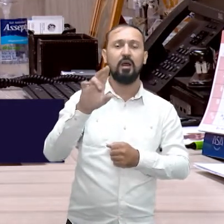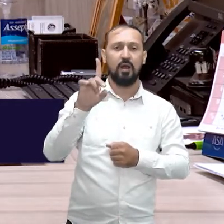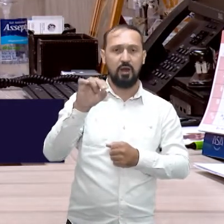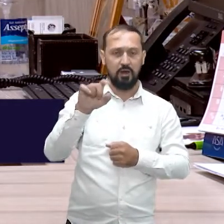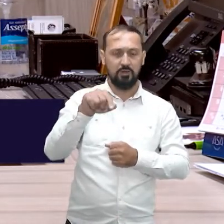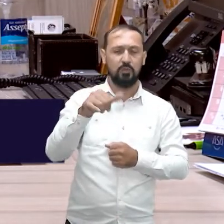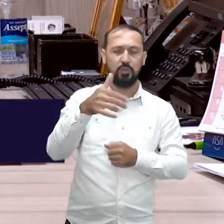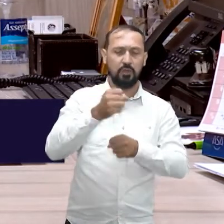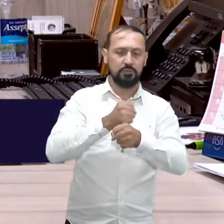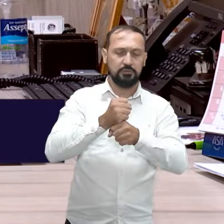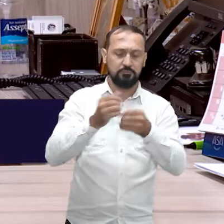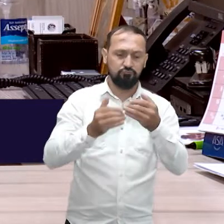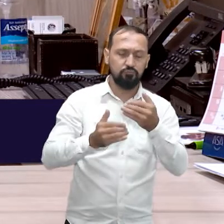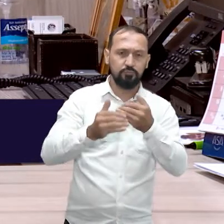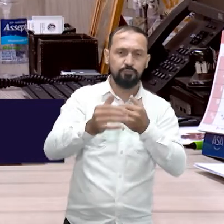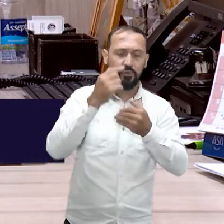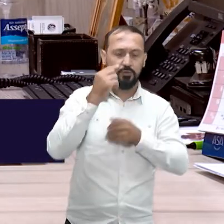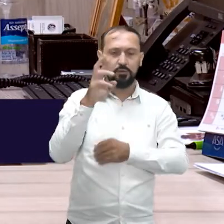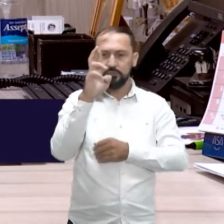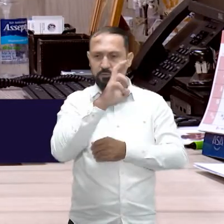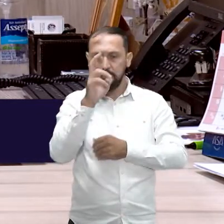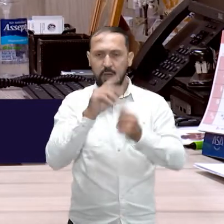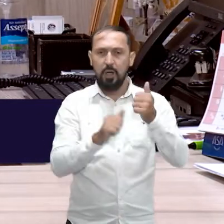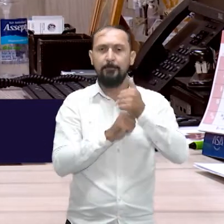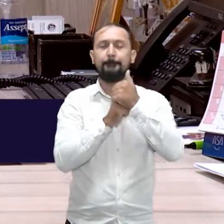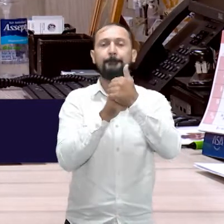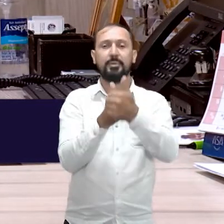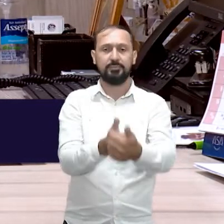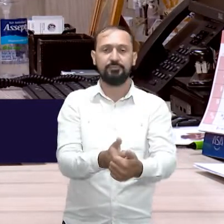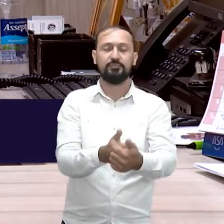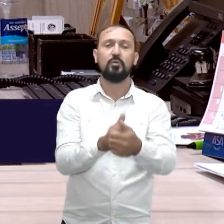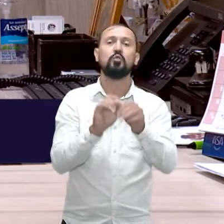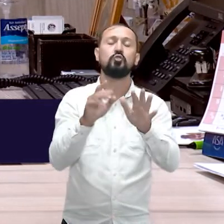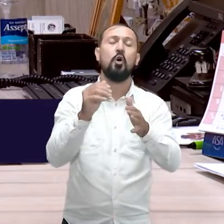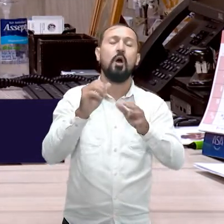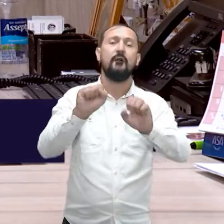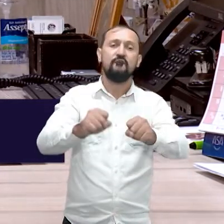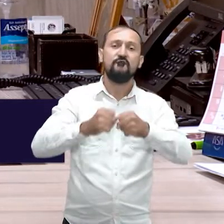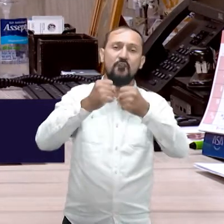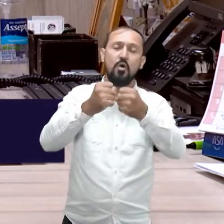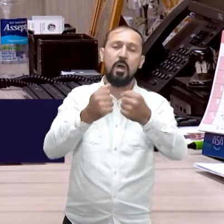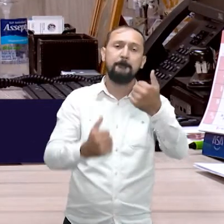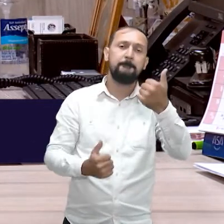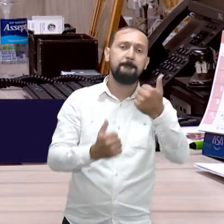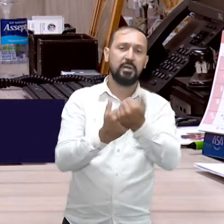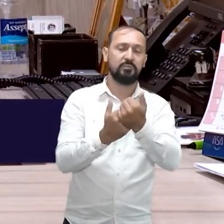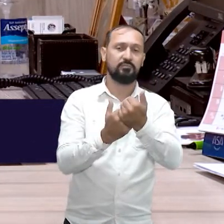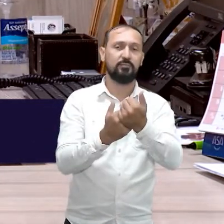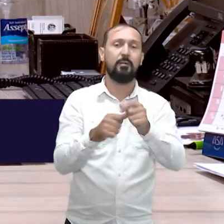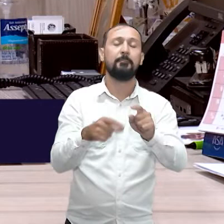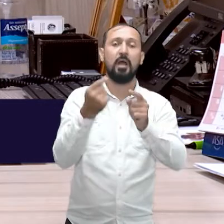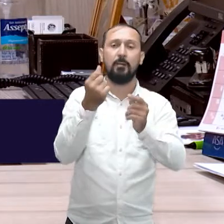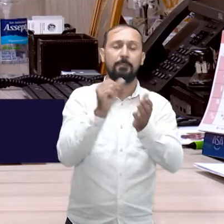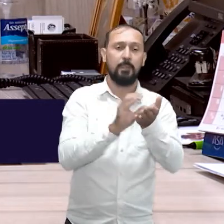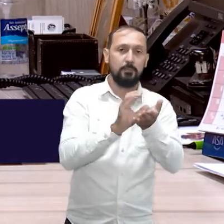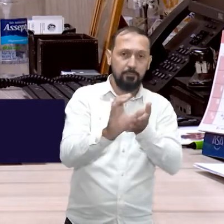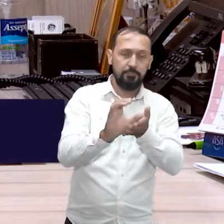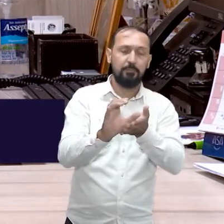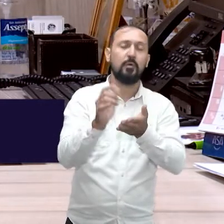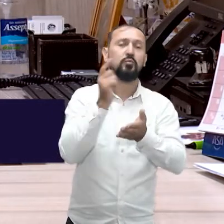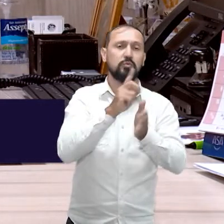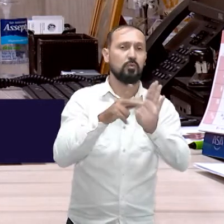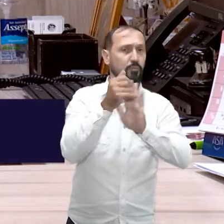todo momento, durante todos esses 10 anos do projeto, monitorando, acompanhando e dando não só força,